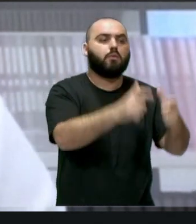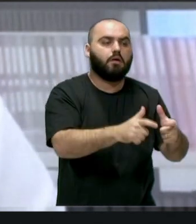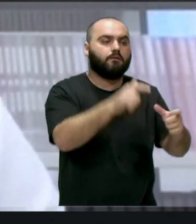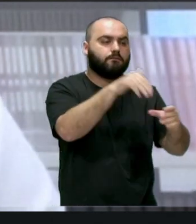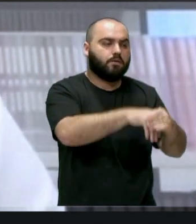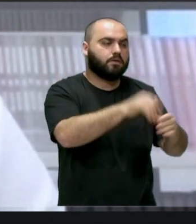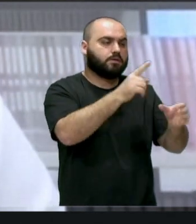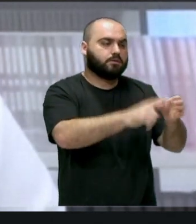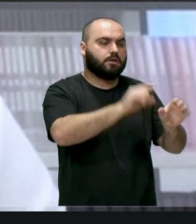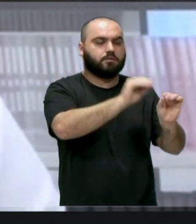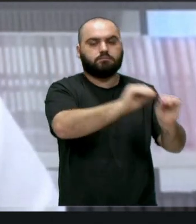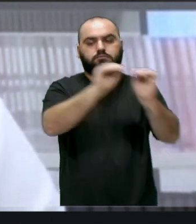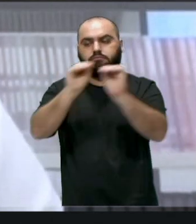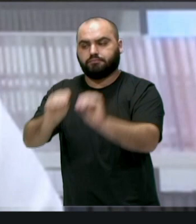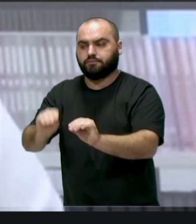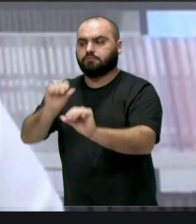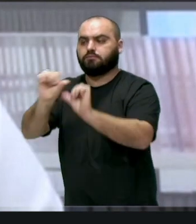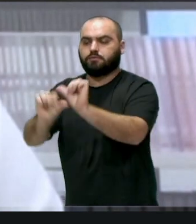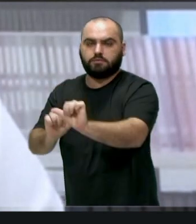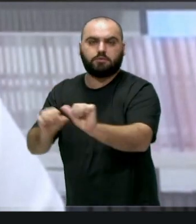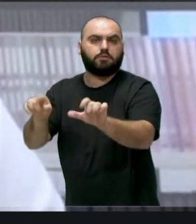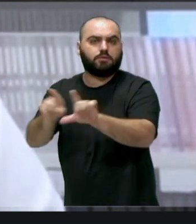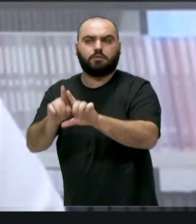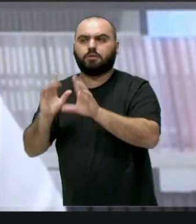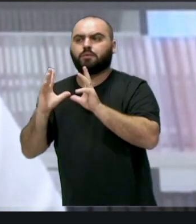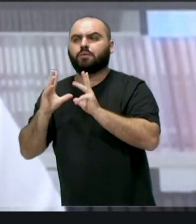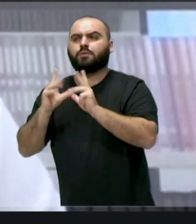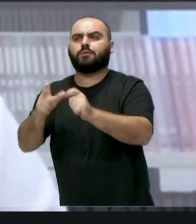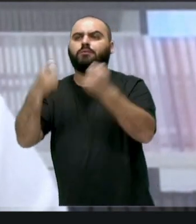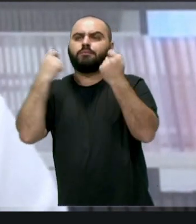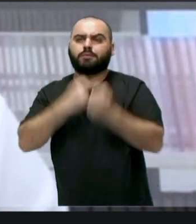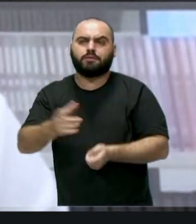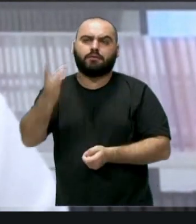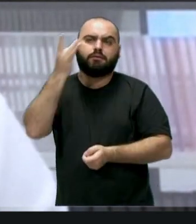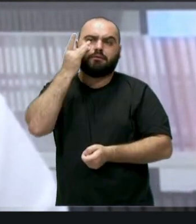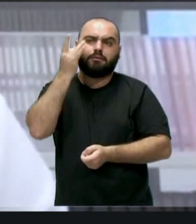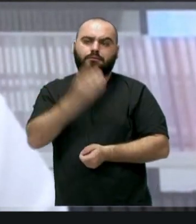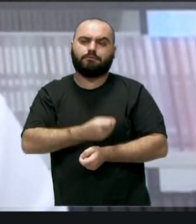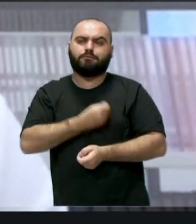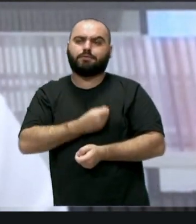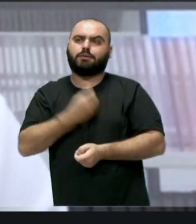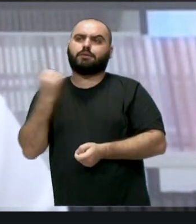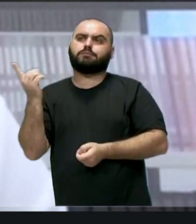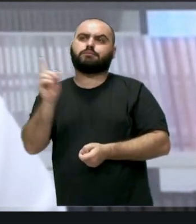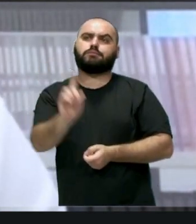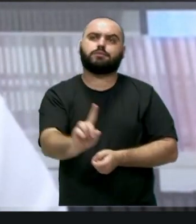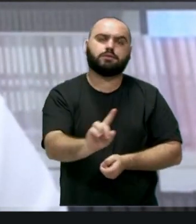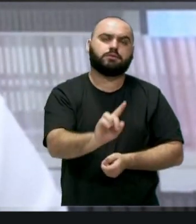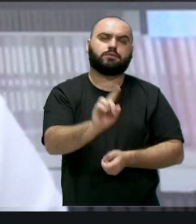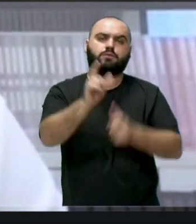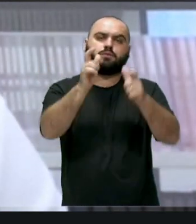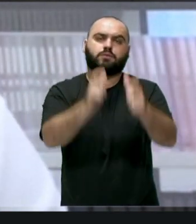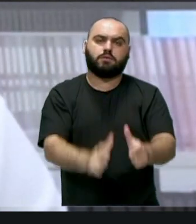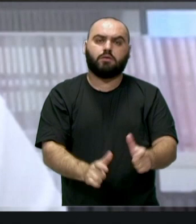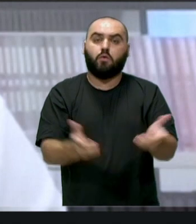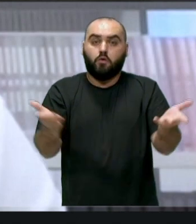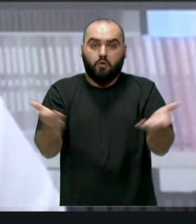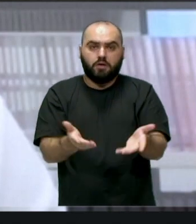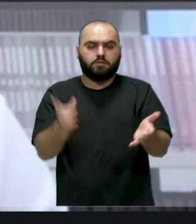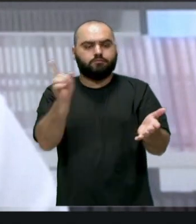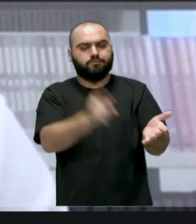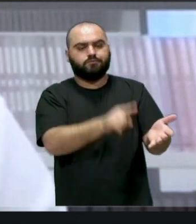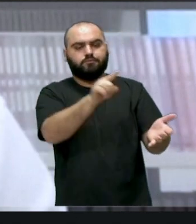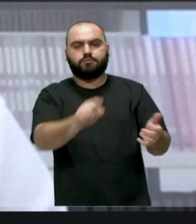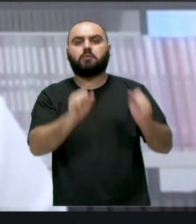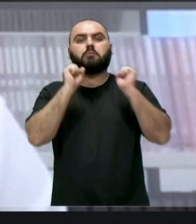todos aqueles serviços que antes era necessária a presença do eleitor na zona eleitoral, hoje ele pode fazer online. E um